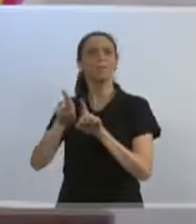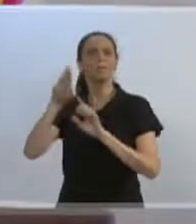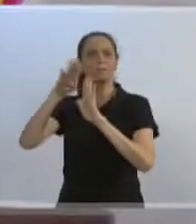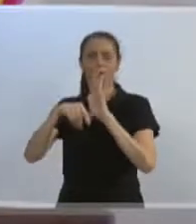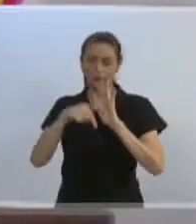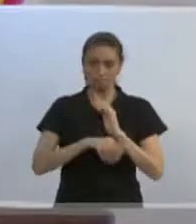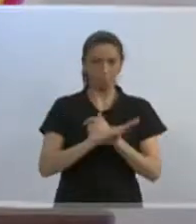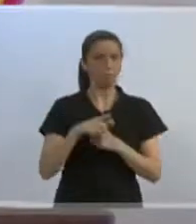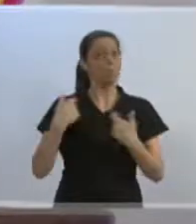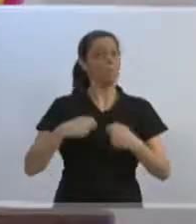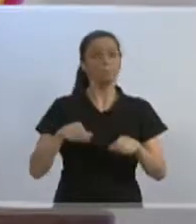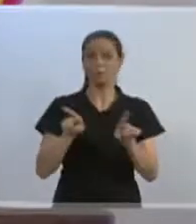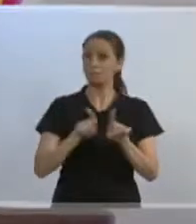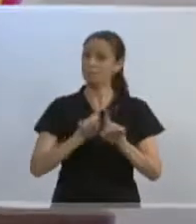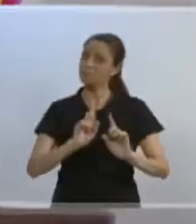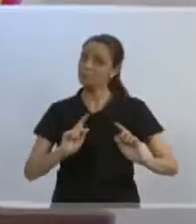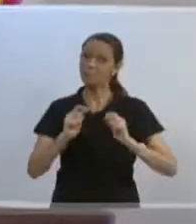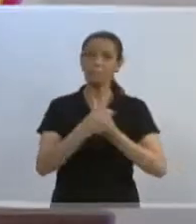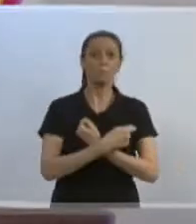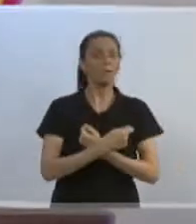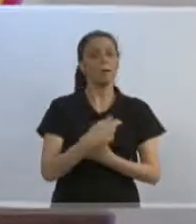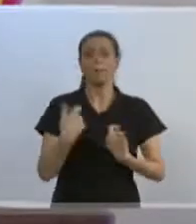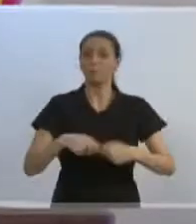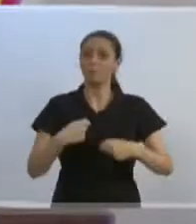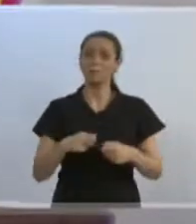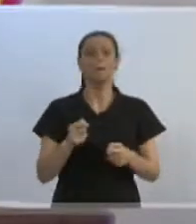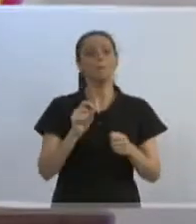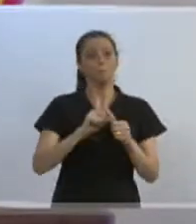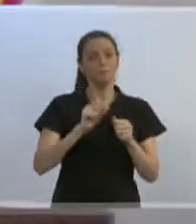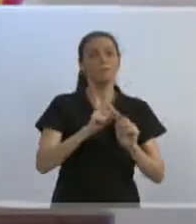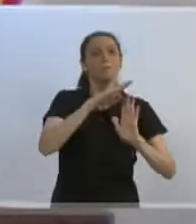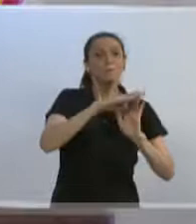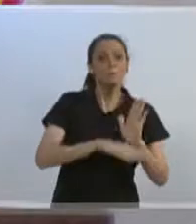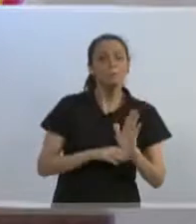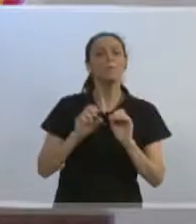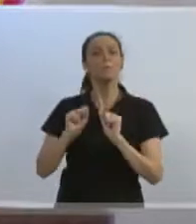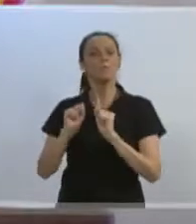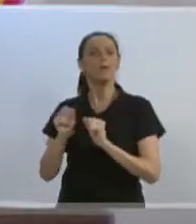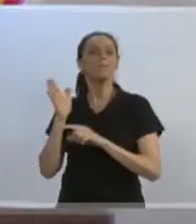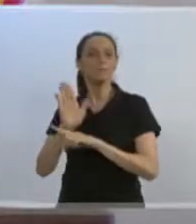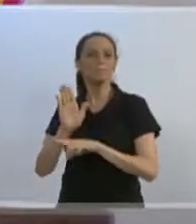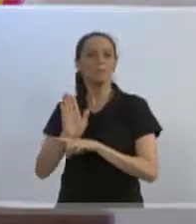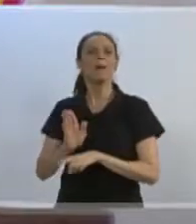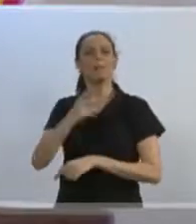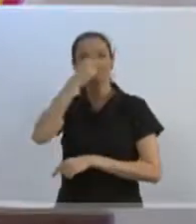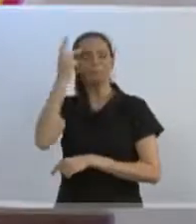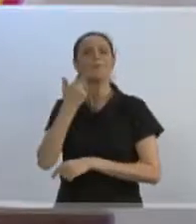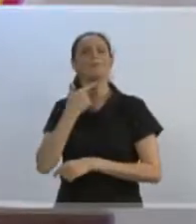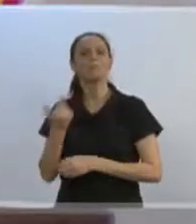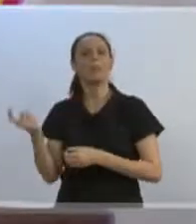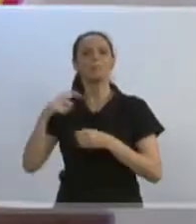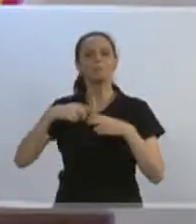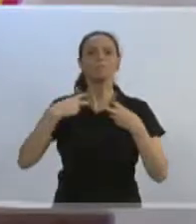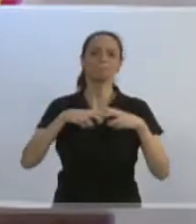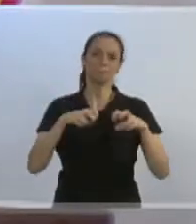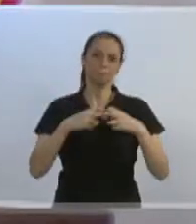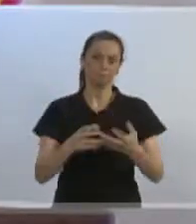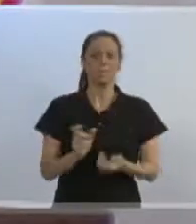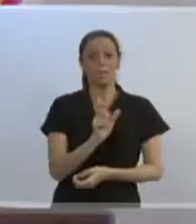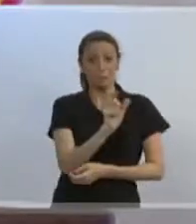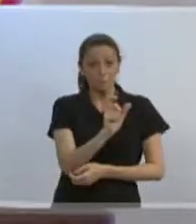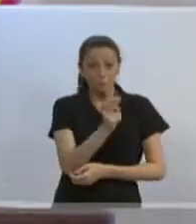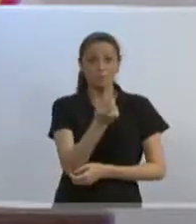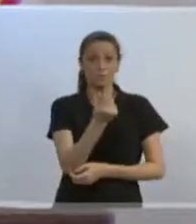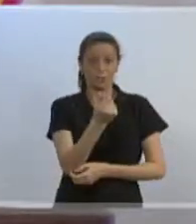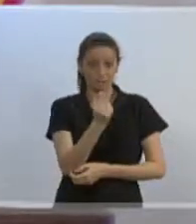fazer um estudo maior em relação a essa questão, porque pode realmente ser uma forma de facilitar. Com essa utilização da questão do cartão, com um valor